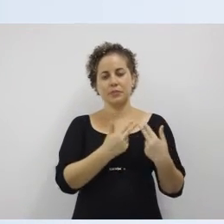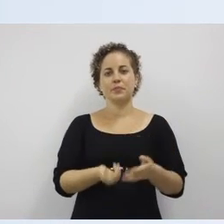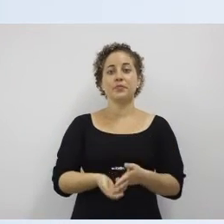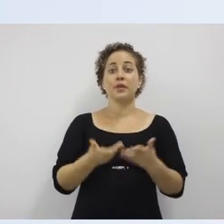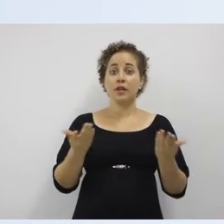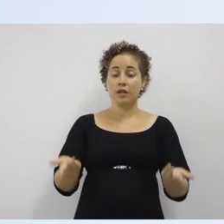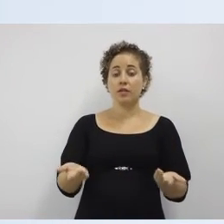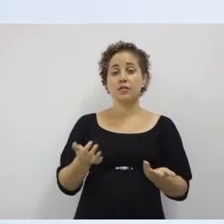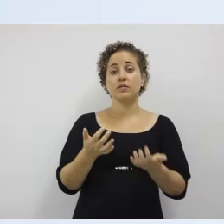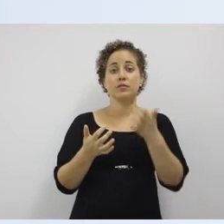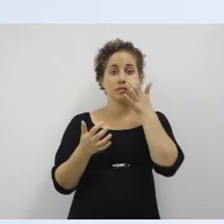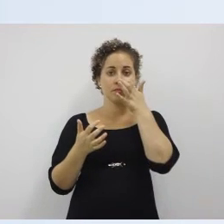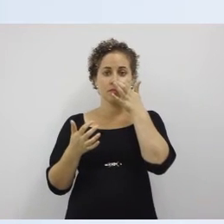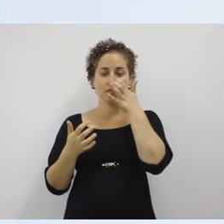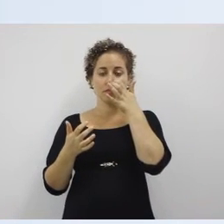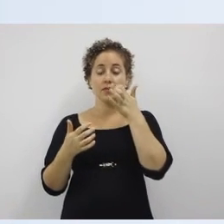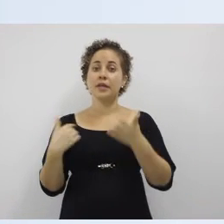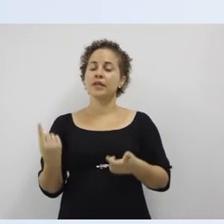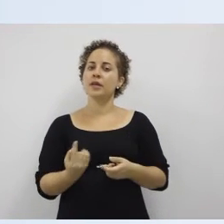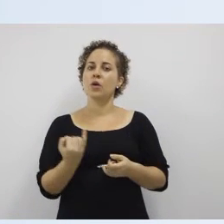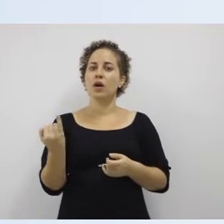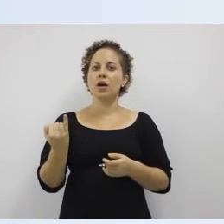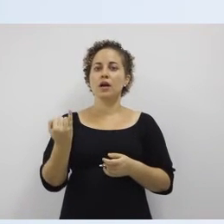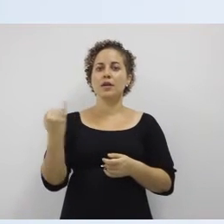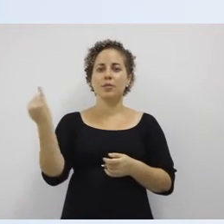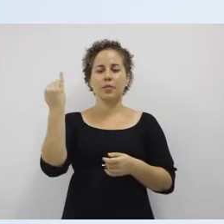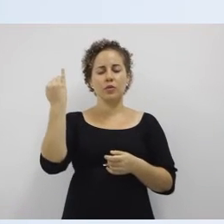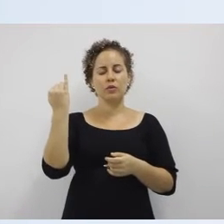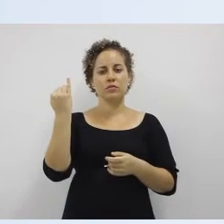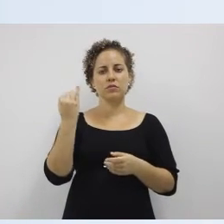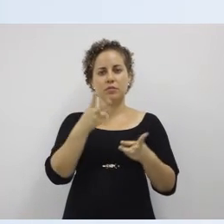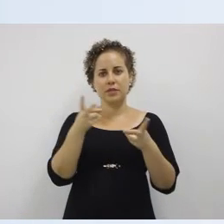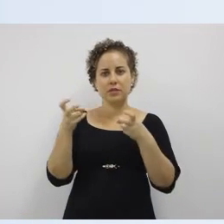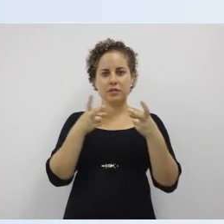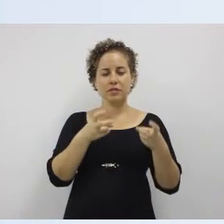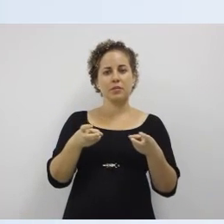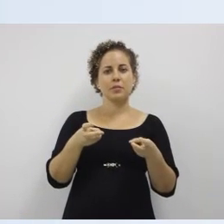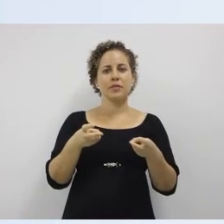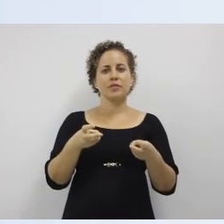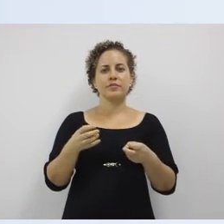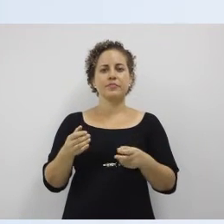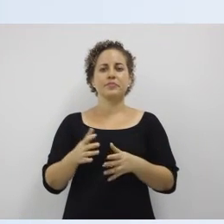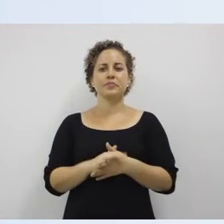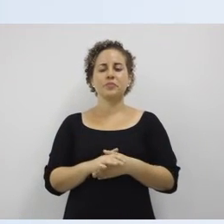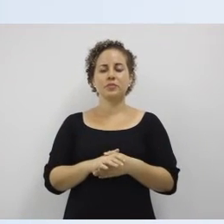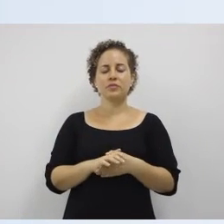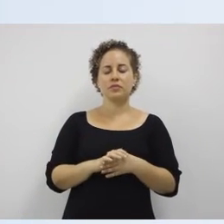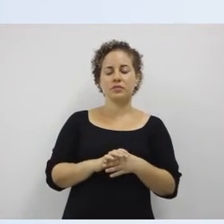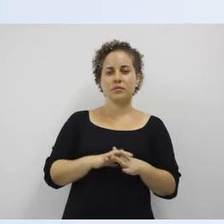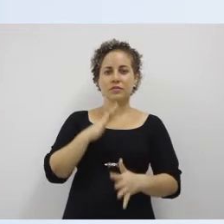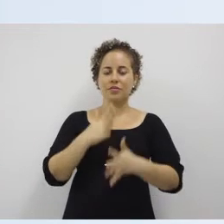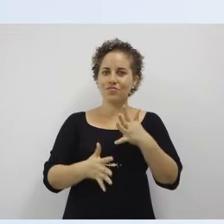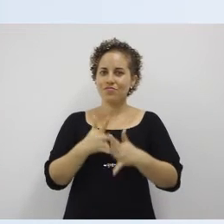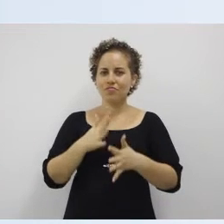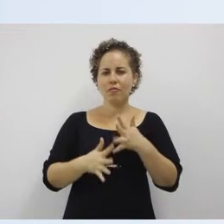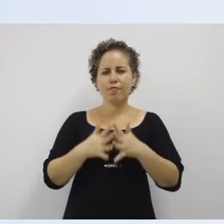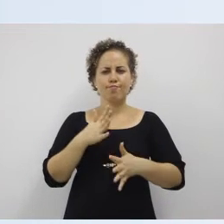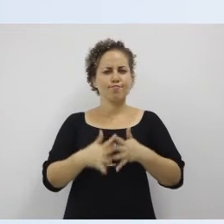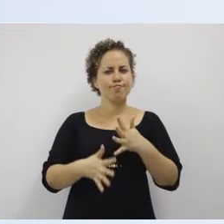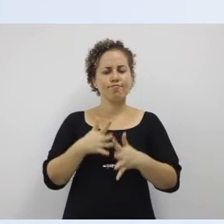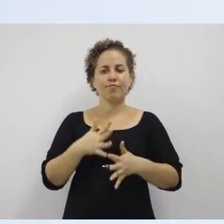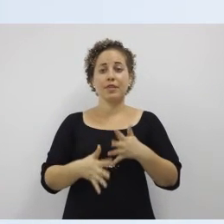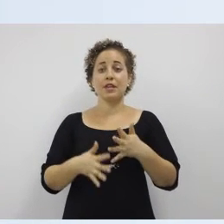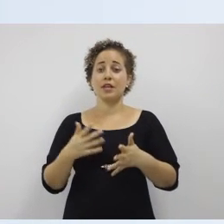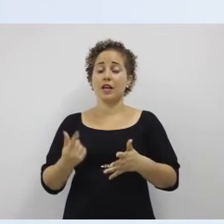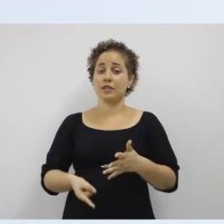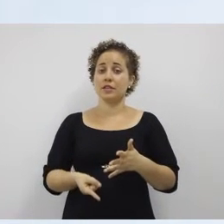essas atividades que antes eram internas passaram a ser maiores, então gerou uma complexidade maior dentro das